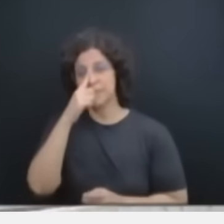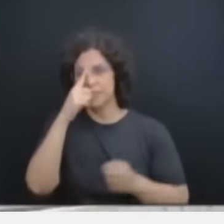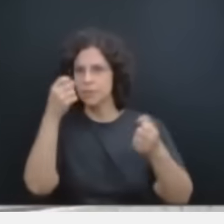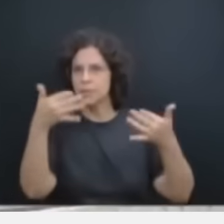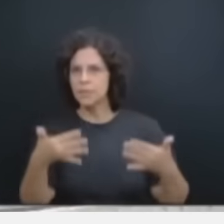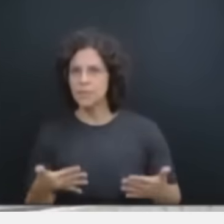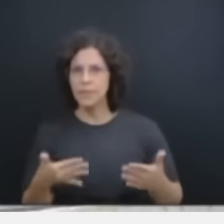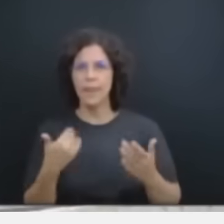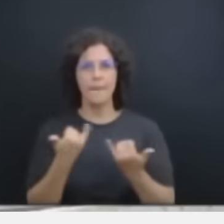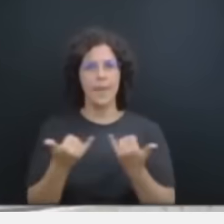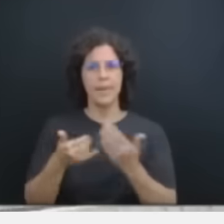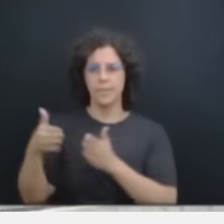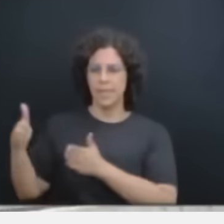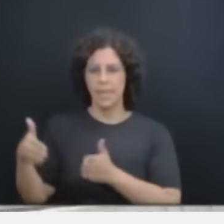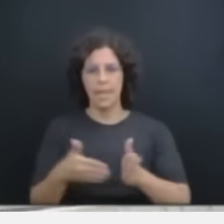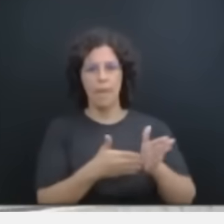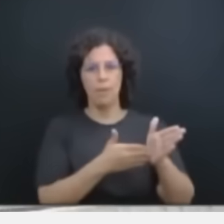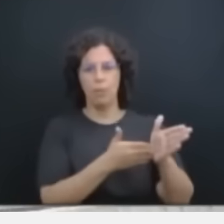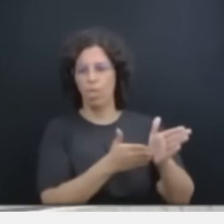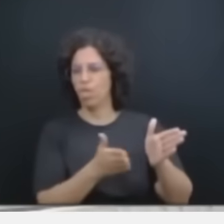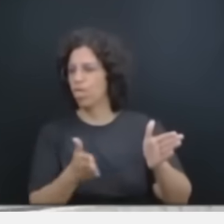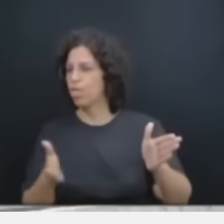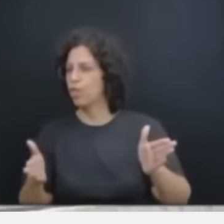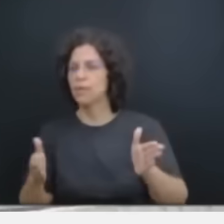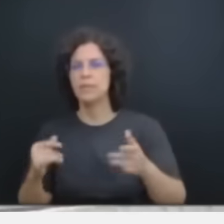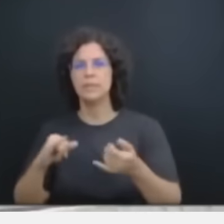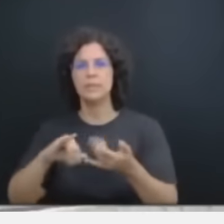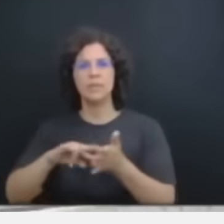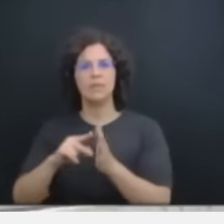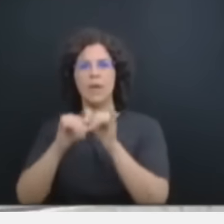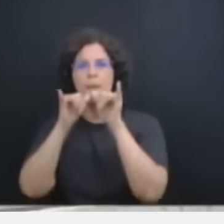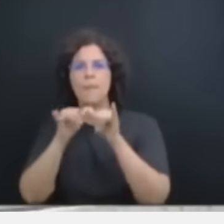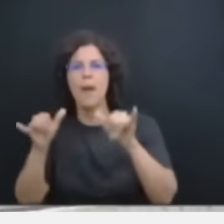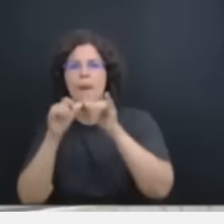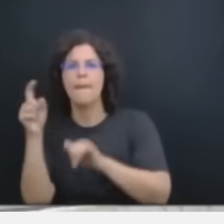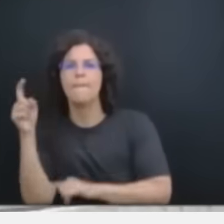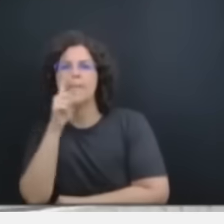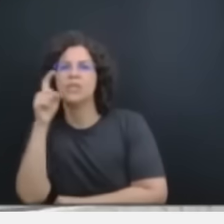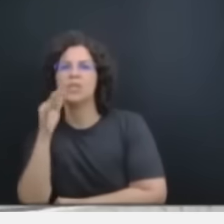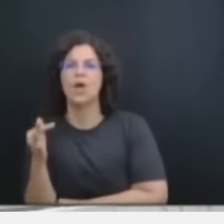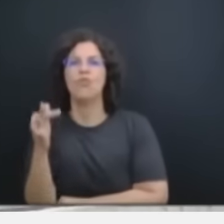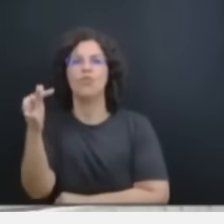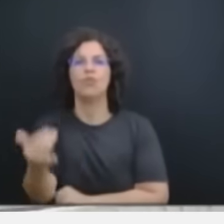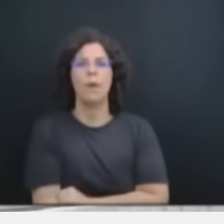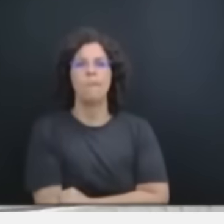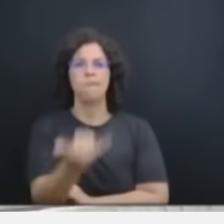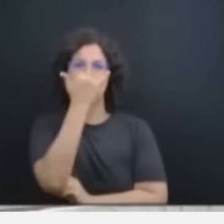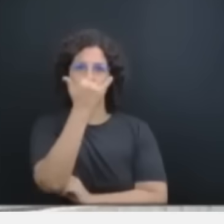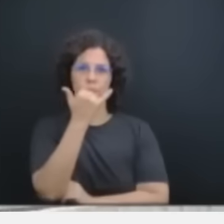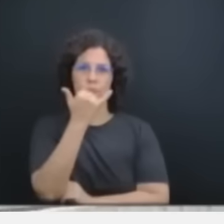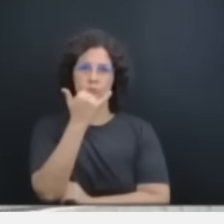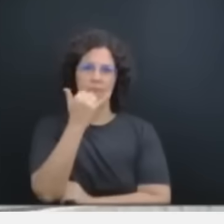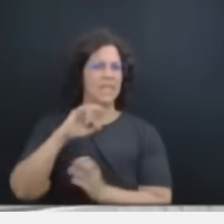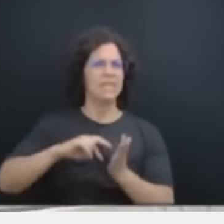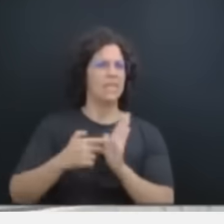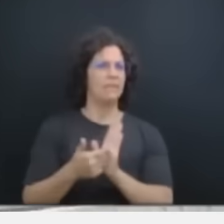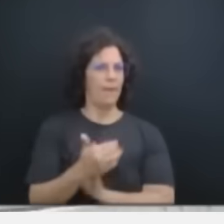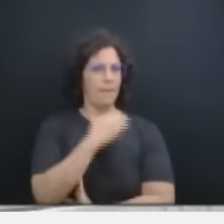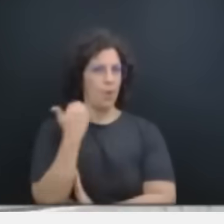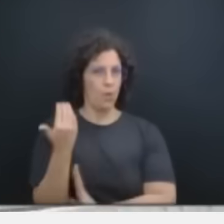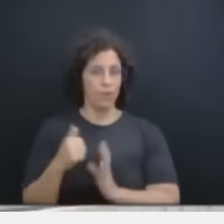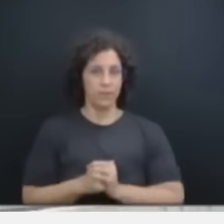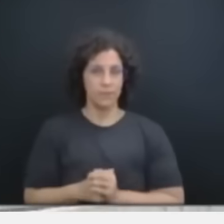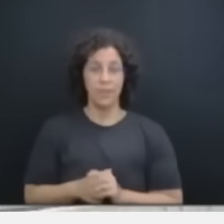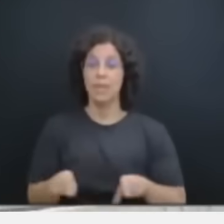desvia do caminho propaga a mentira O resultado é a morte quando